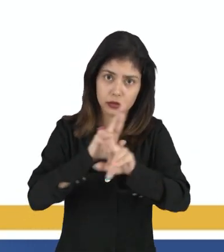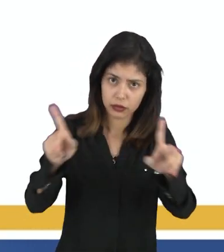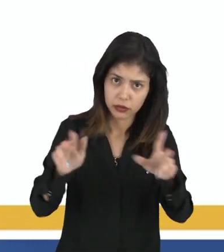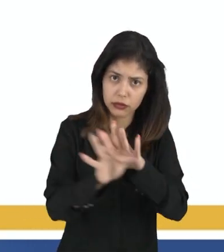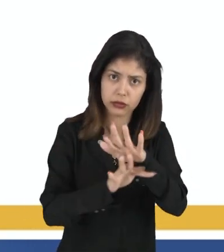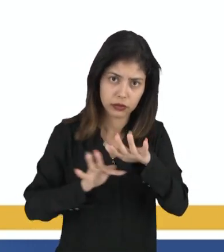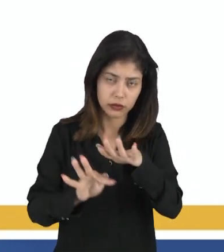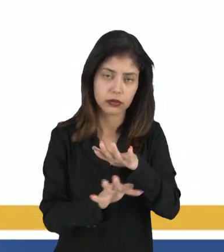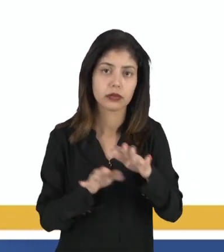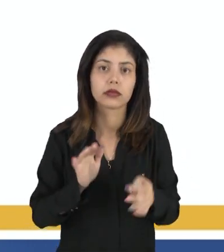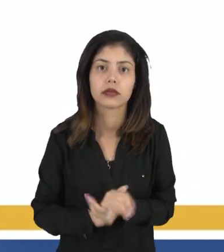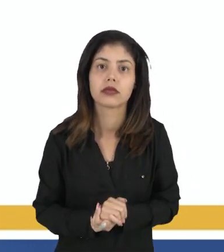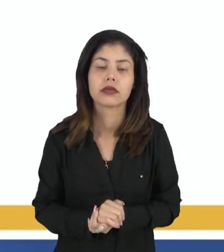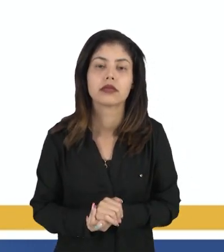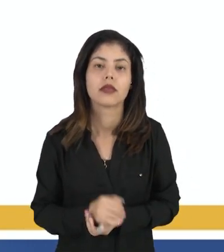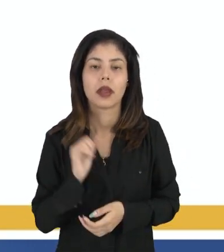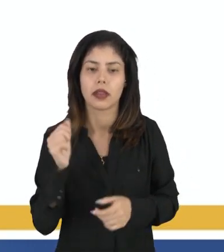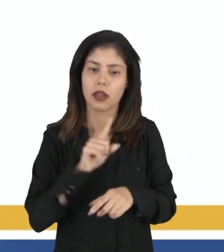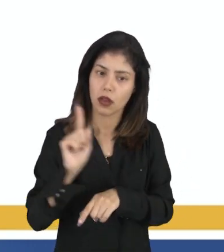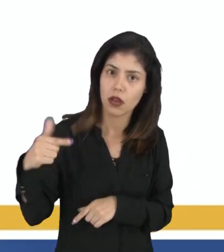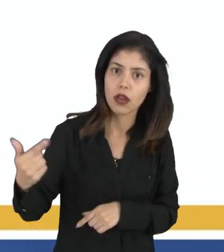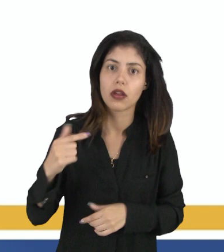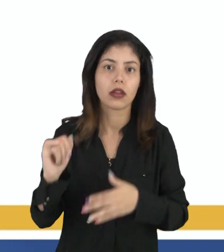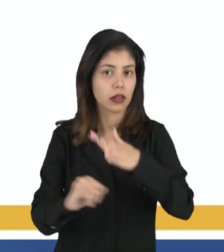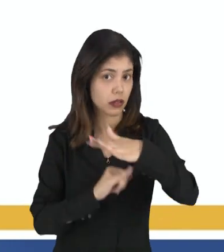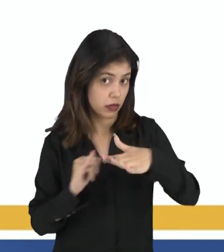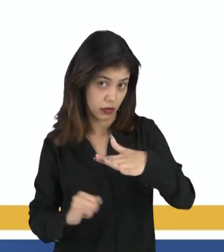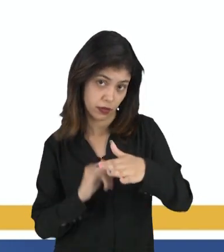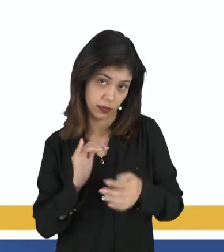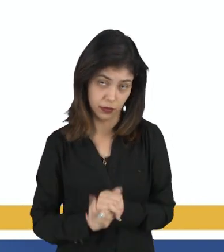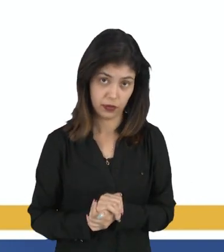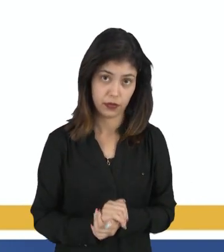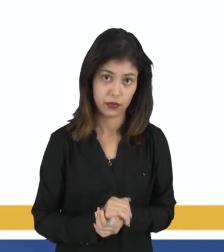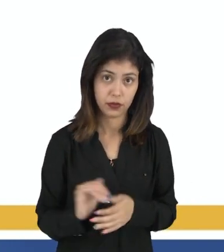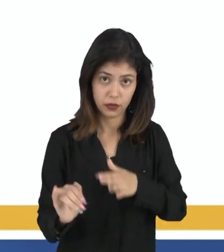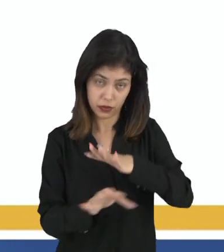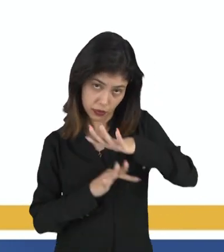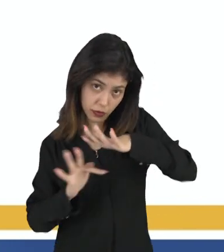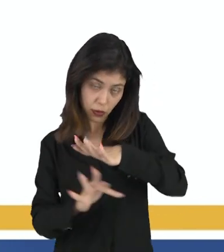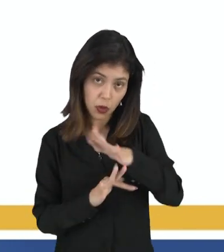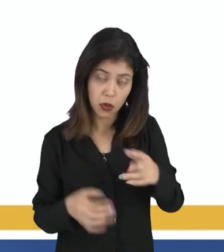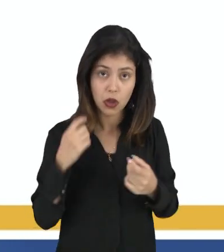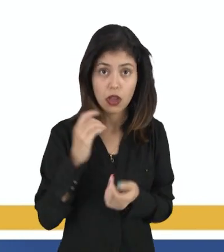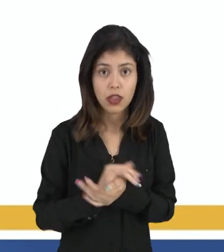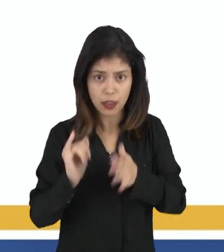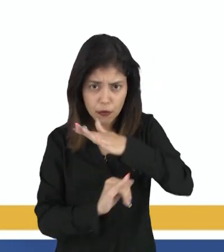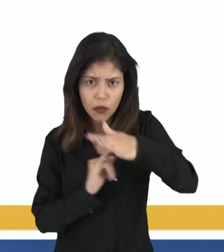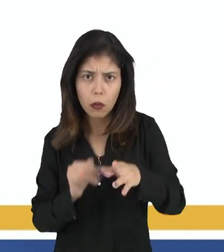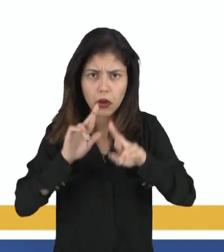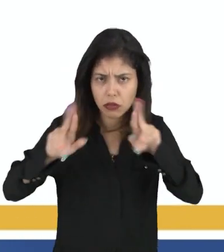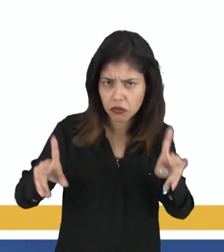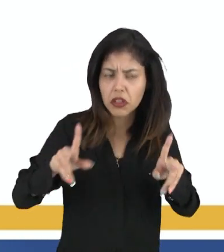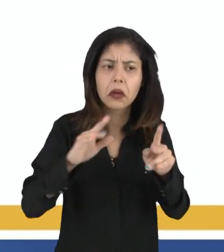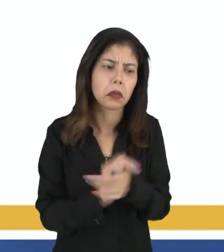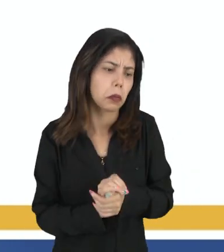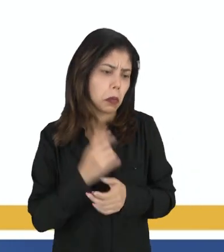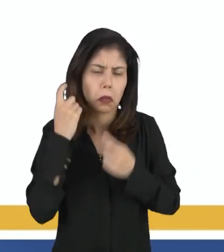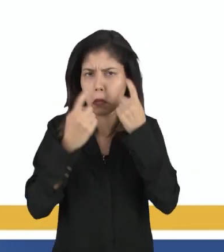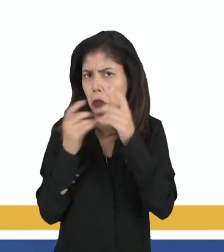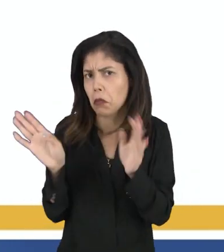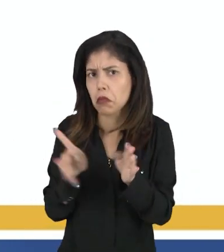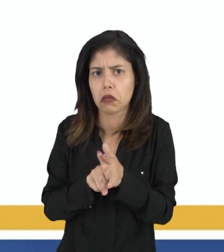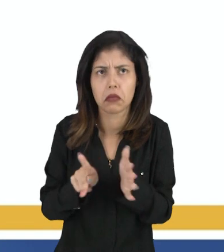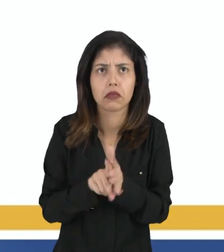da linguagem formal para a informal. Enquanto a informal é uma linguagem despreocupada, sem utilização